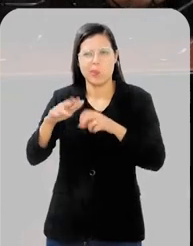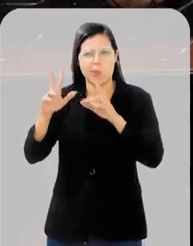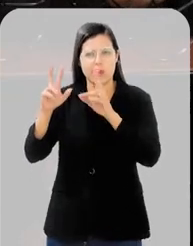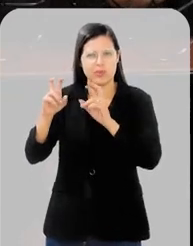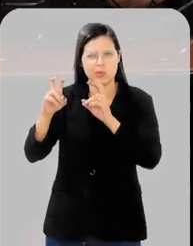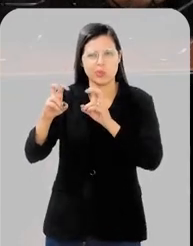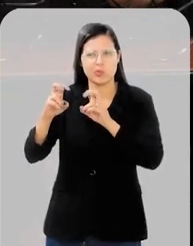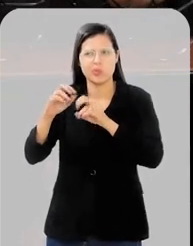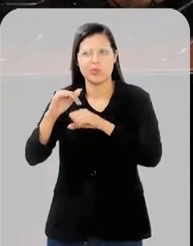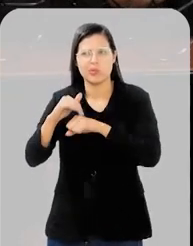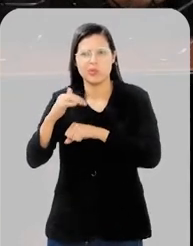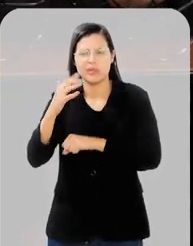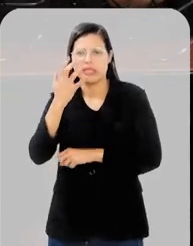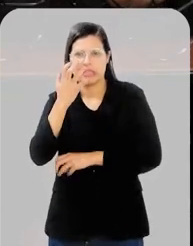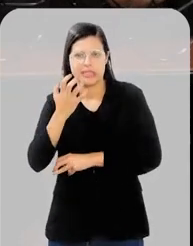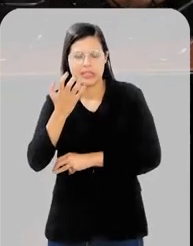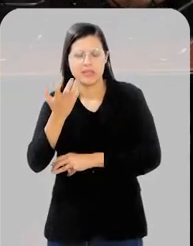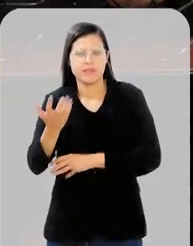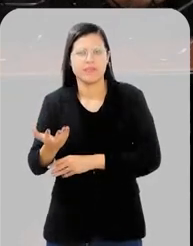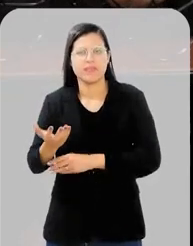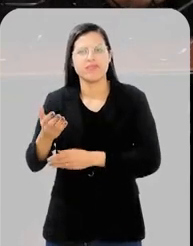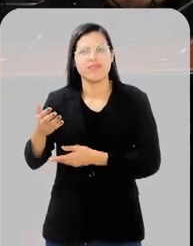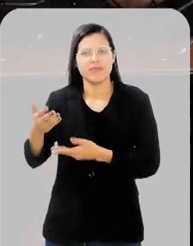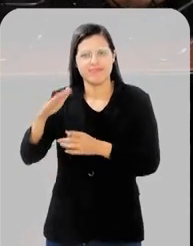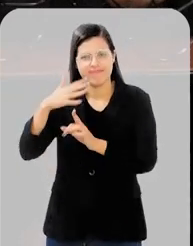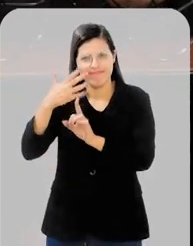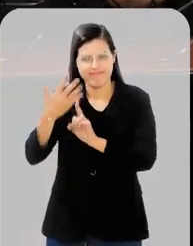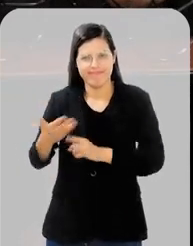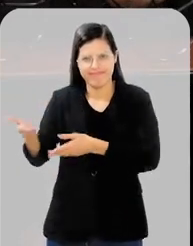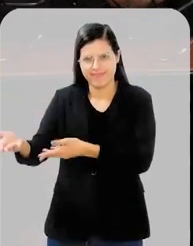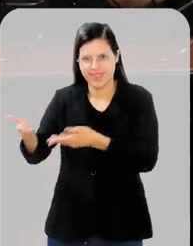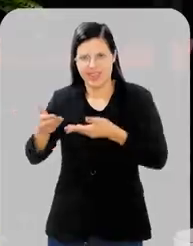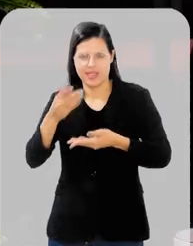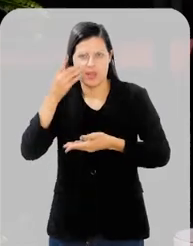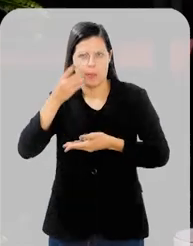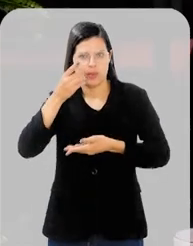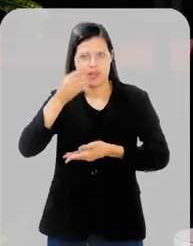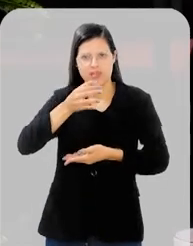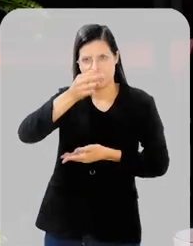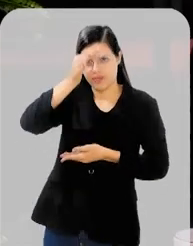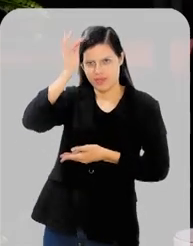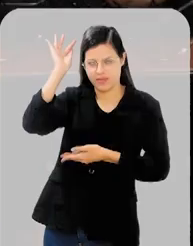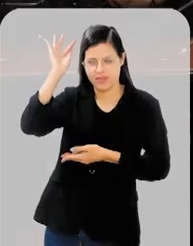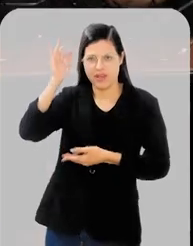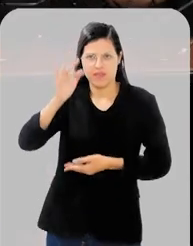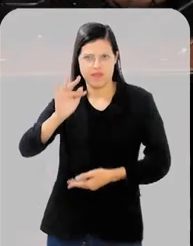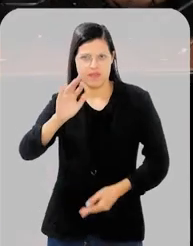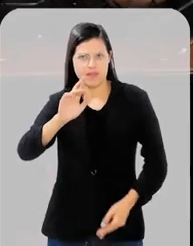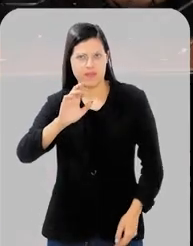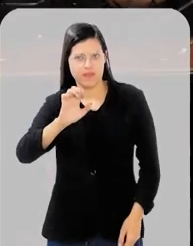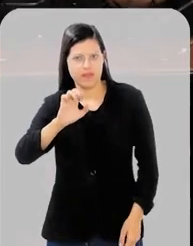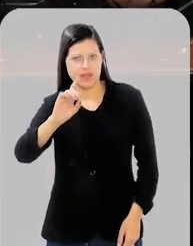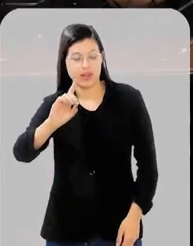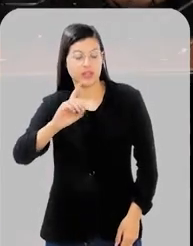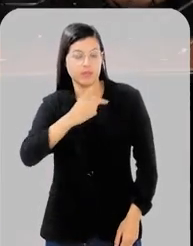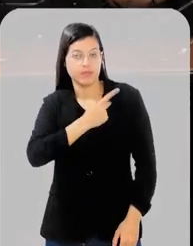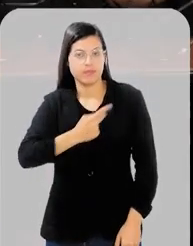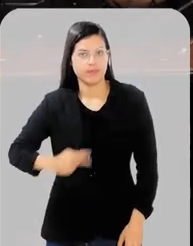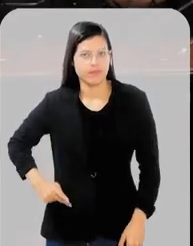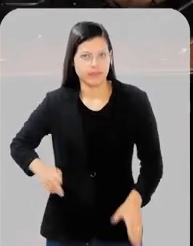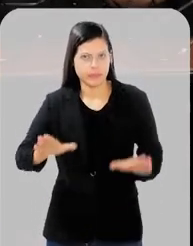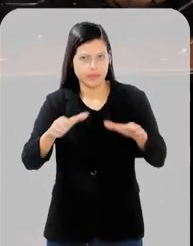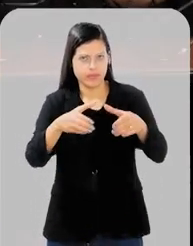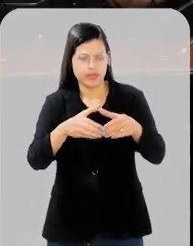assunto um pouco mais sério tô tendo a honra de receber o deputado Fred Pacheco presidente da